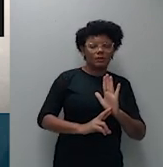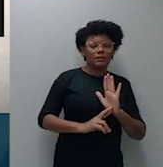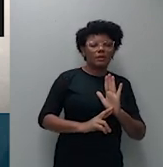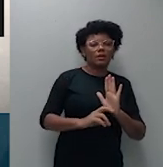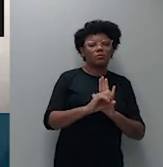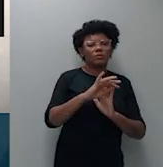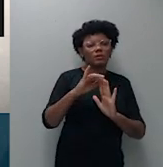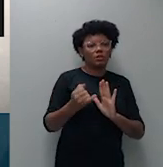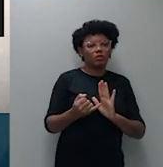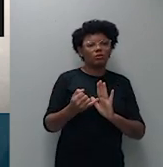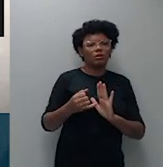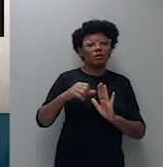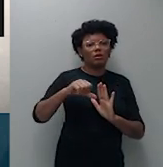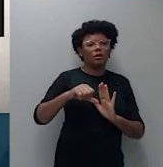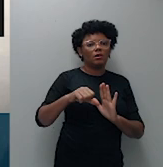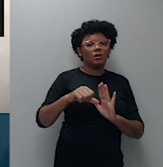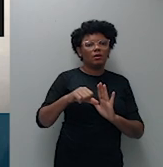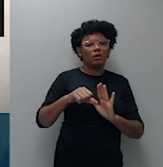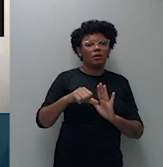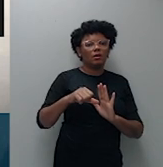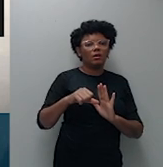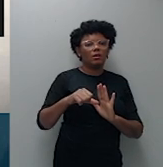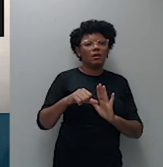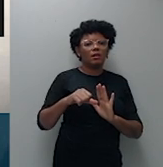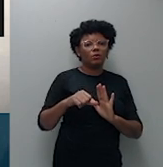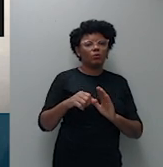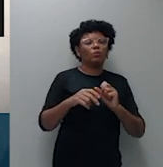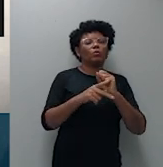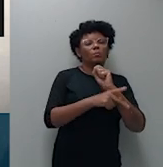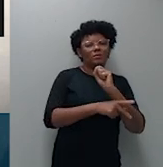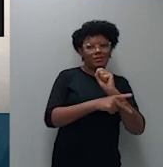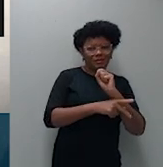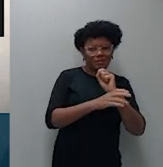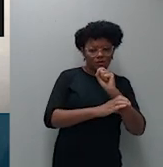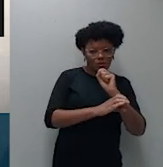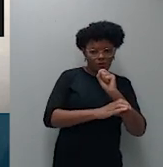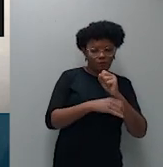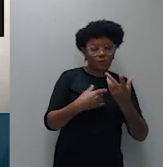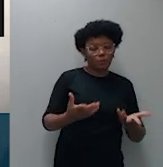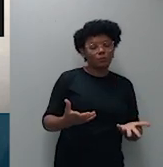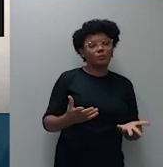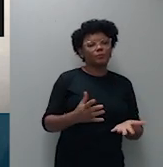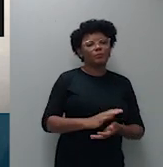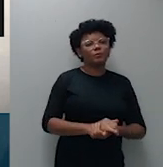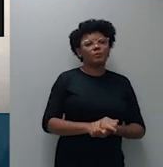STJ e 937 do Código de Processo Civil atual